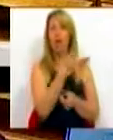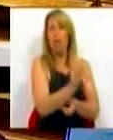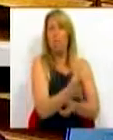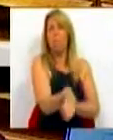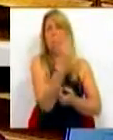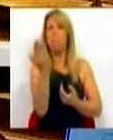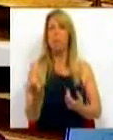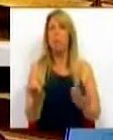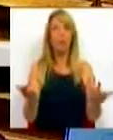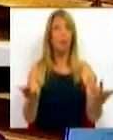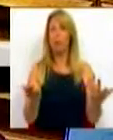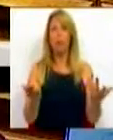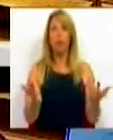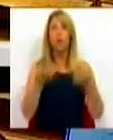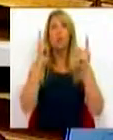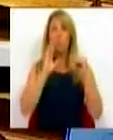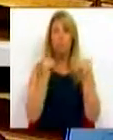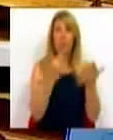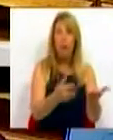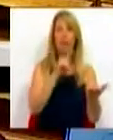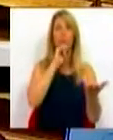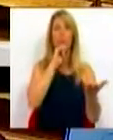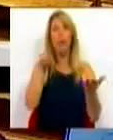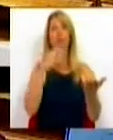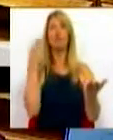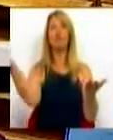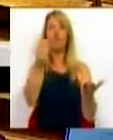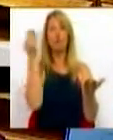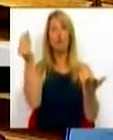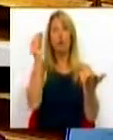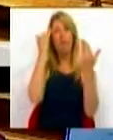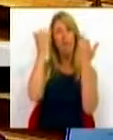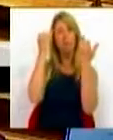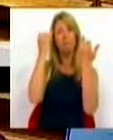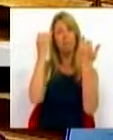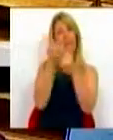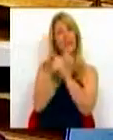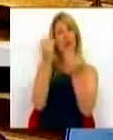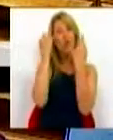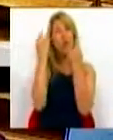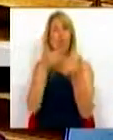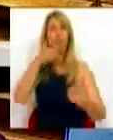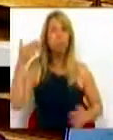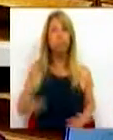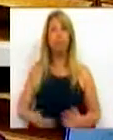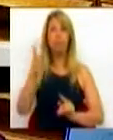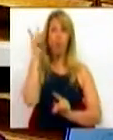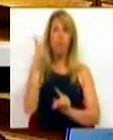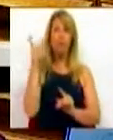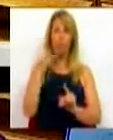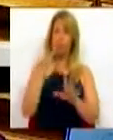oportunidade de transmitir aos mais jovens toda a experiência e sabedoria de uma vida social e profissionalmente